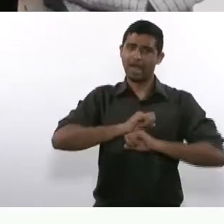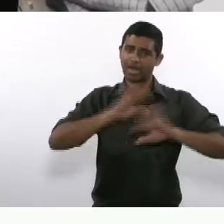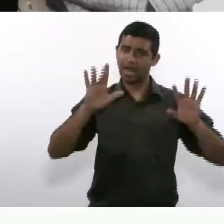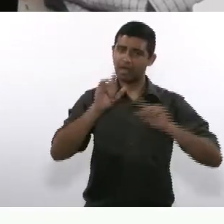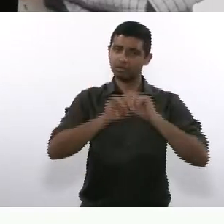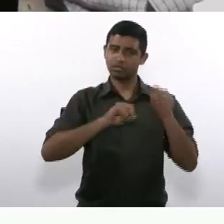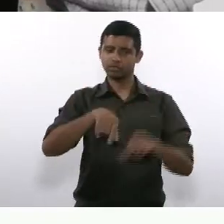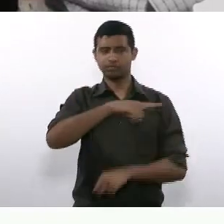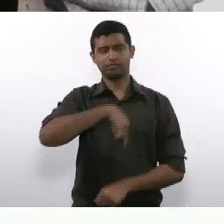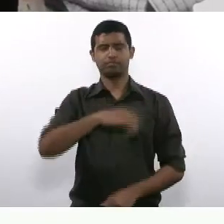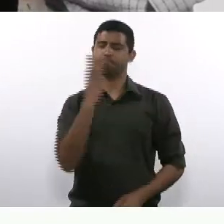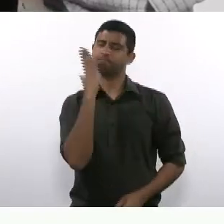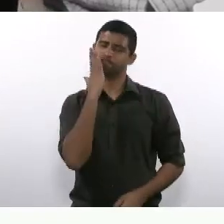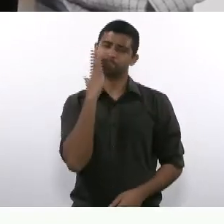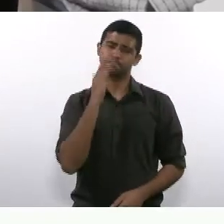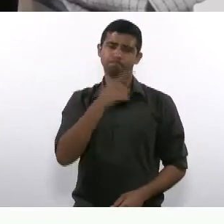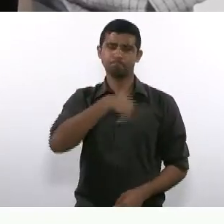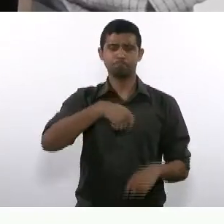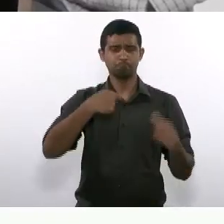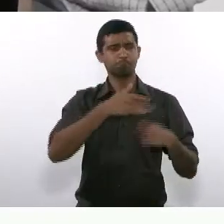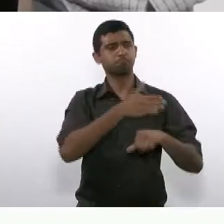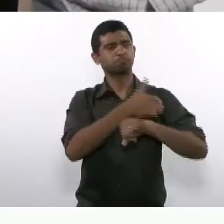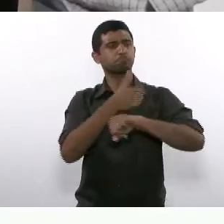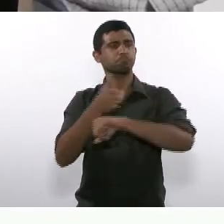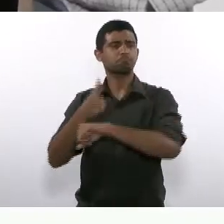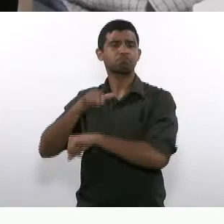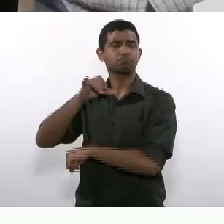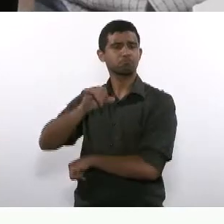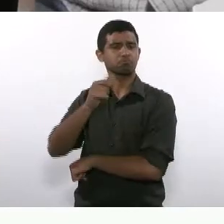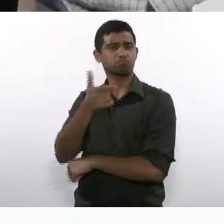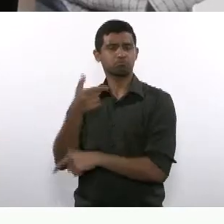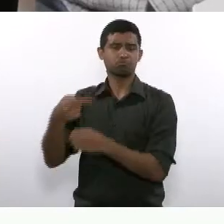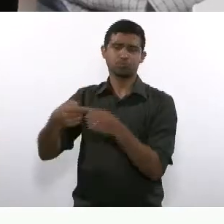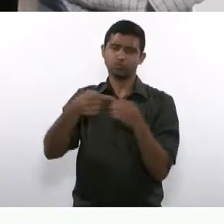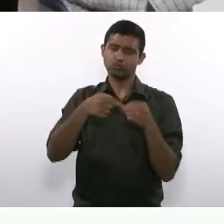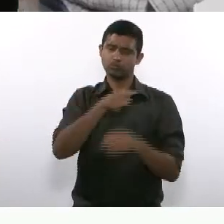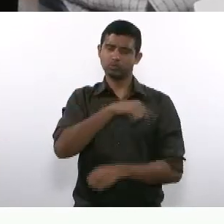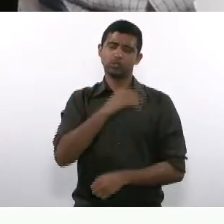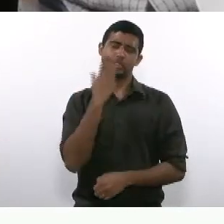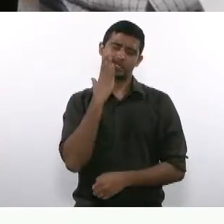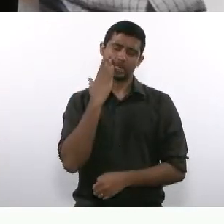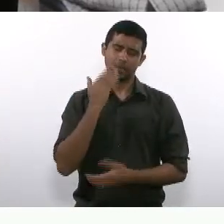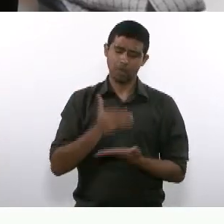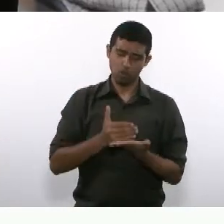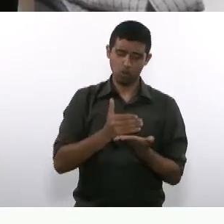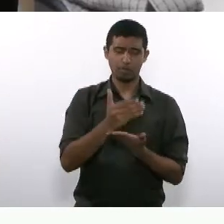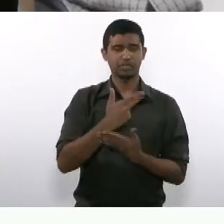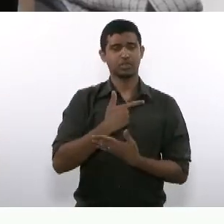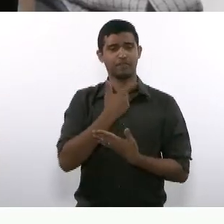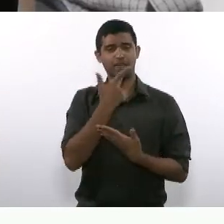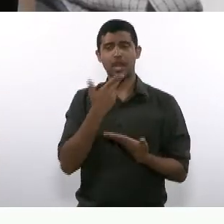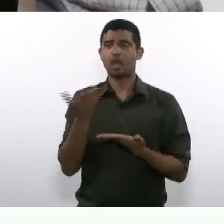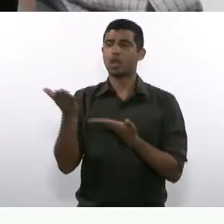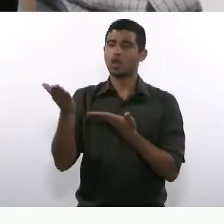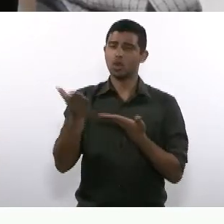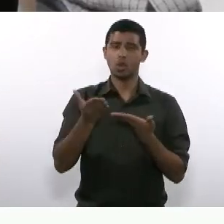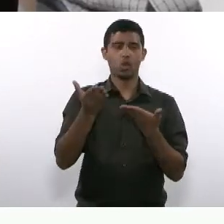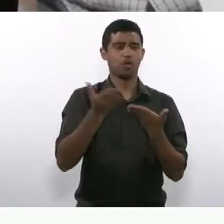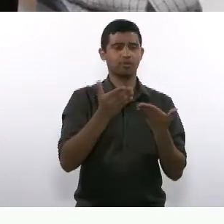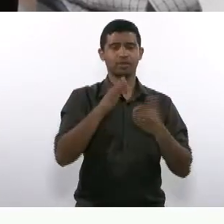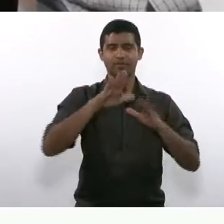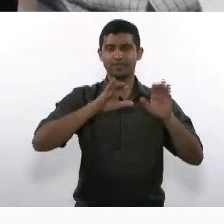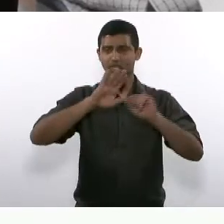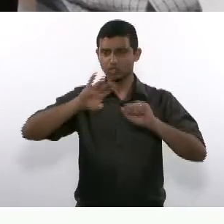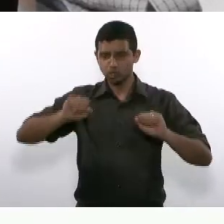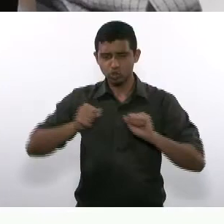nós sabemos que a gente tem que atuar nos 92 municípios. Foi aquilo que eu falei desde o início. Quando a gente convida os municípios para irem para as feiras com a gente, é